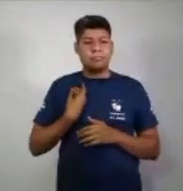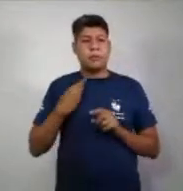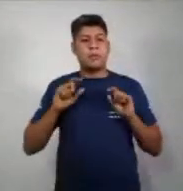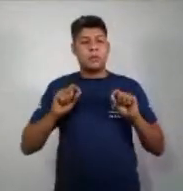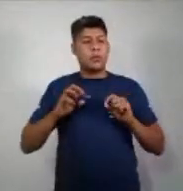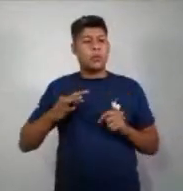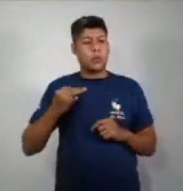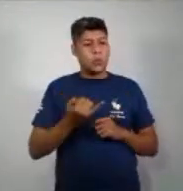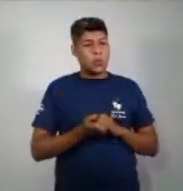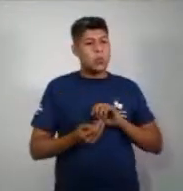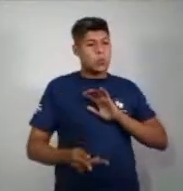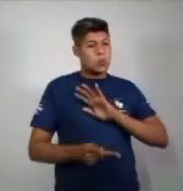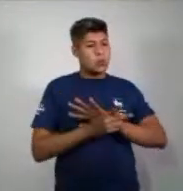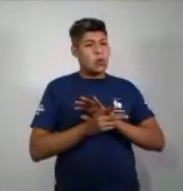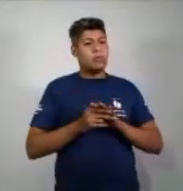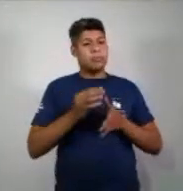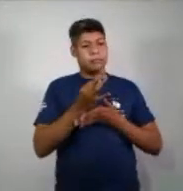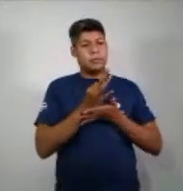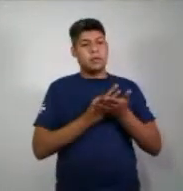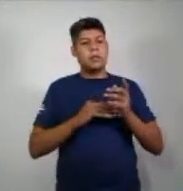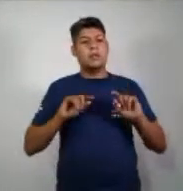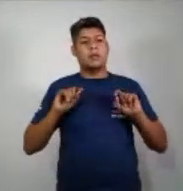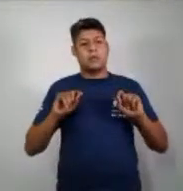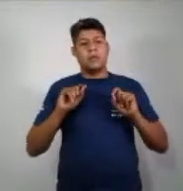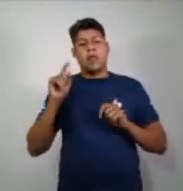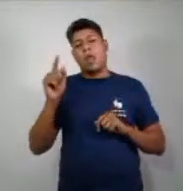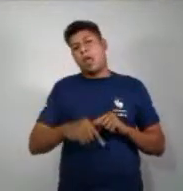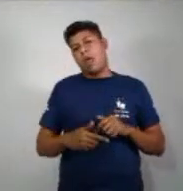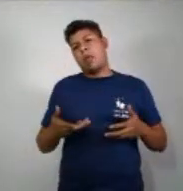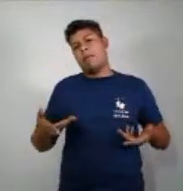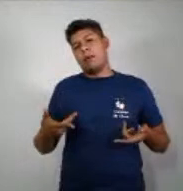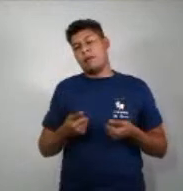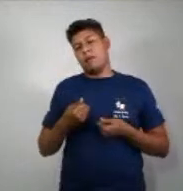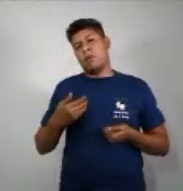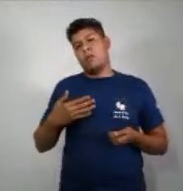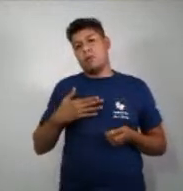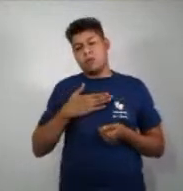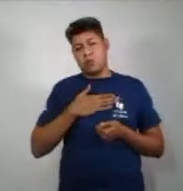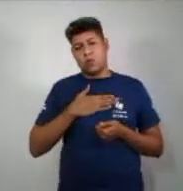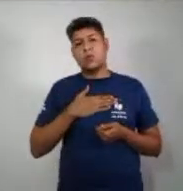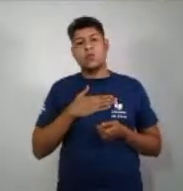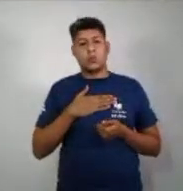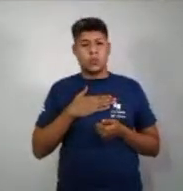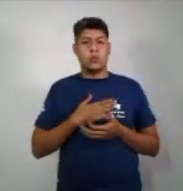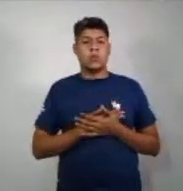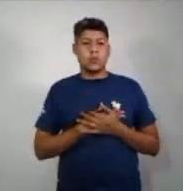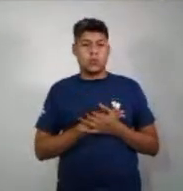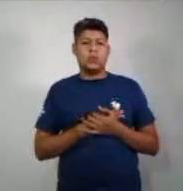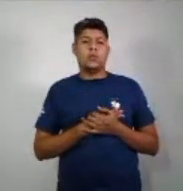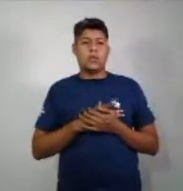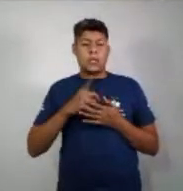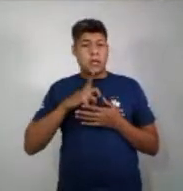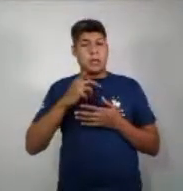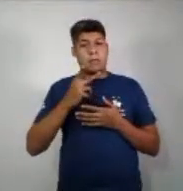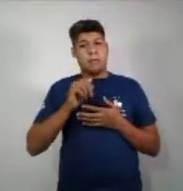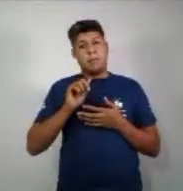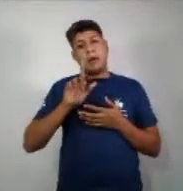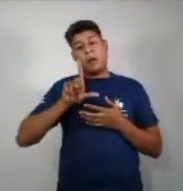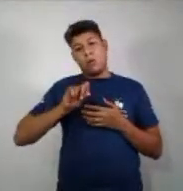tudo nesses textos realmente é muito gostoso. E depois tem do Paulo, ele